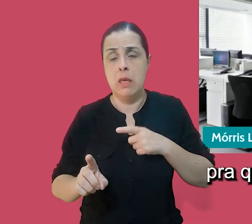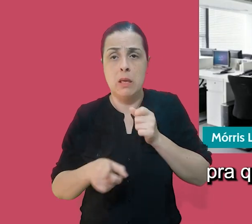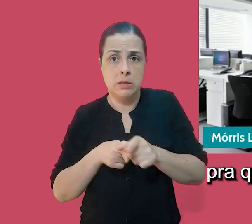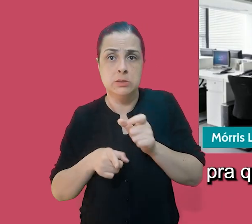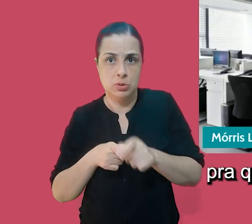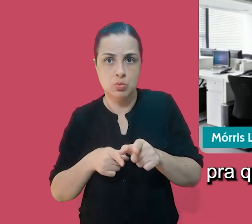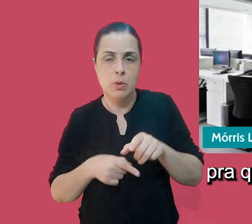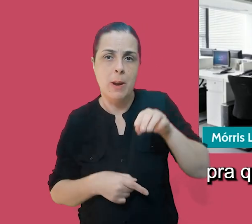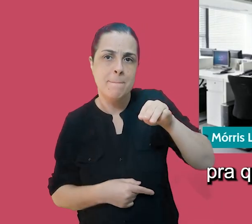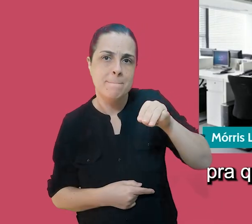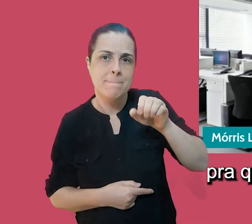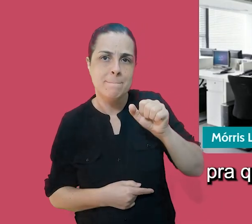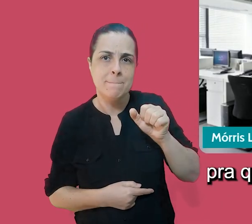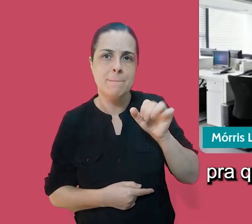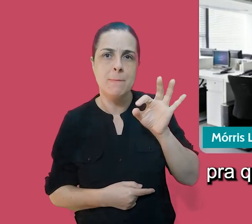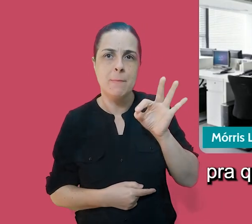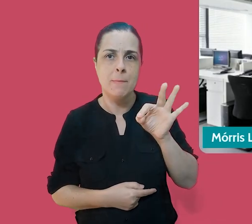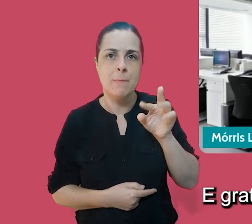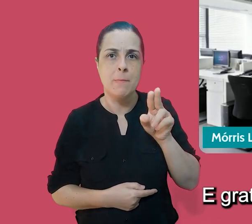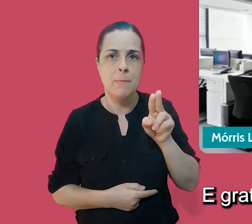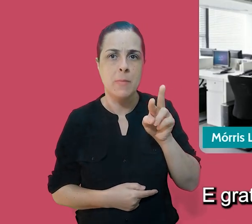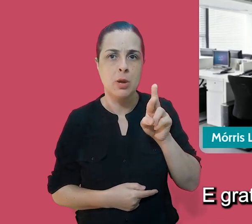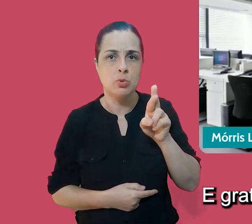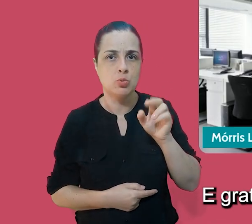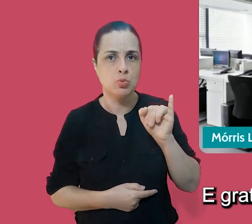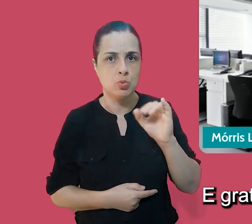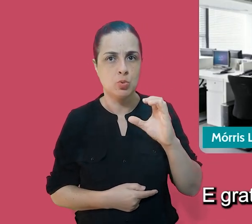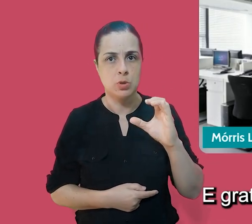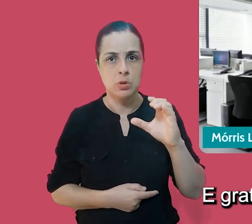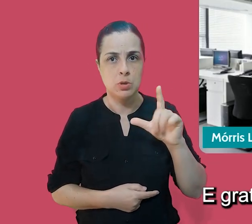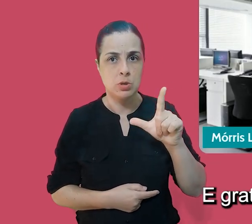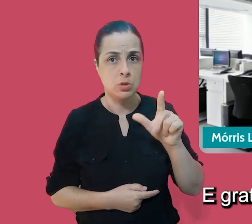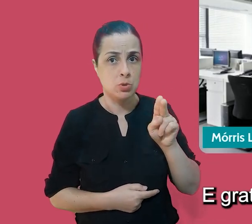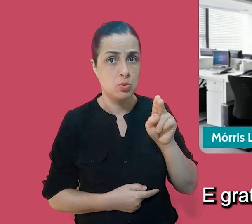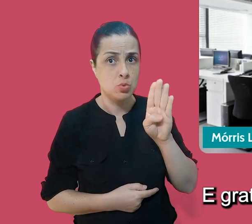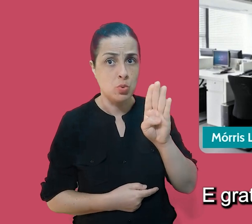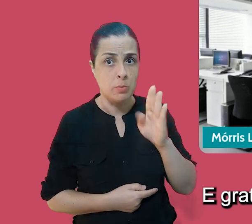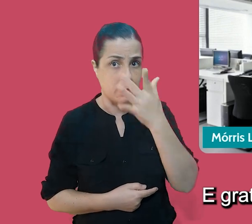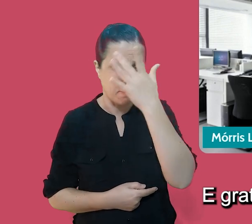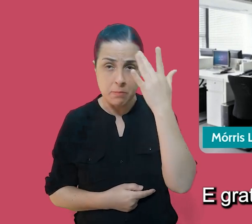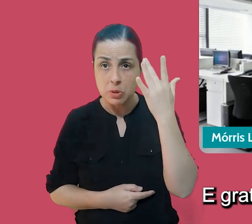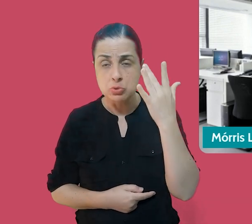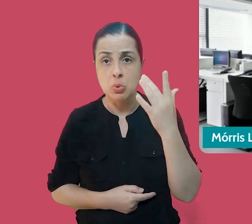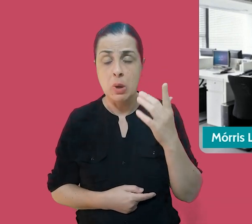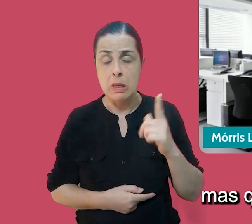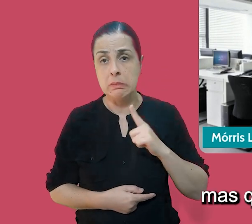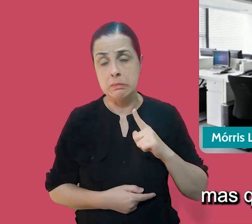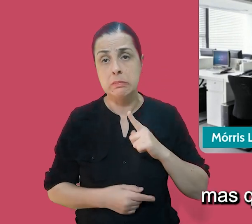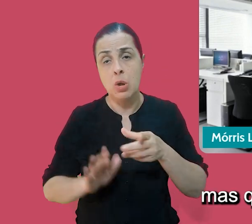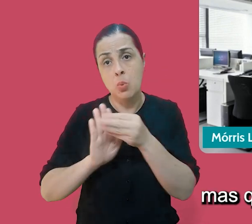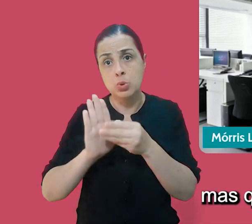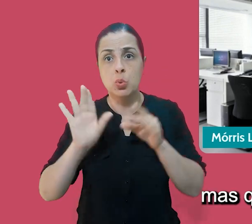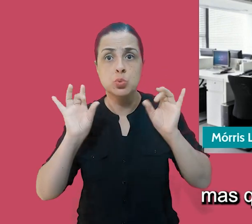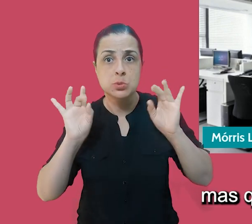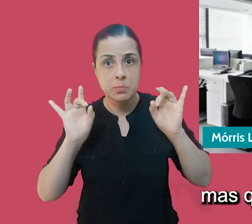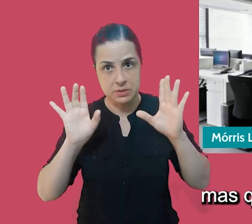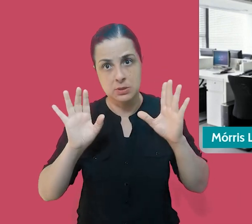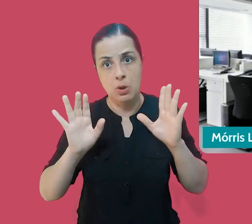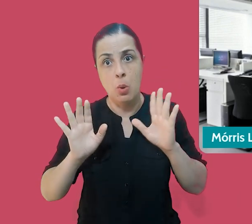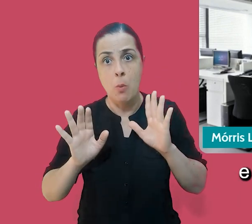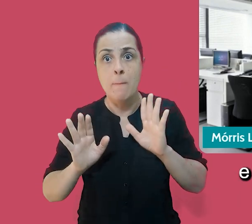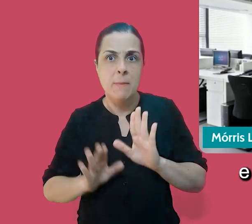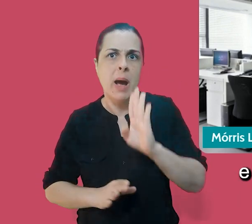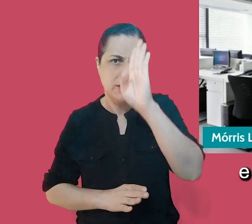quem quer ter acesso a alguns conteúdos exclusivos e gratuitamente nos nossos eventos, mas qualquer pessoa pode entrar